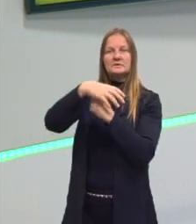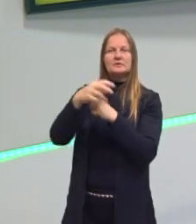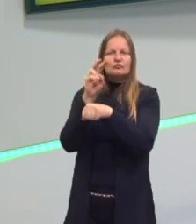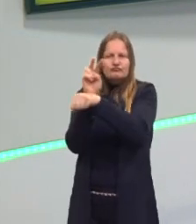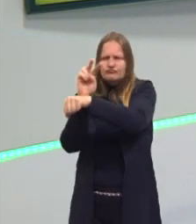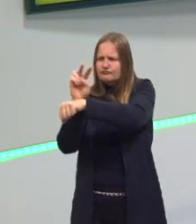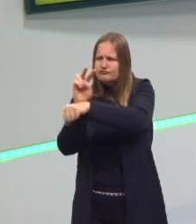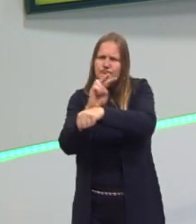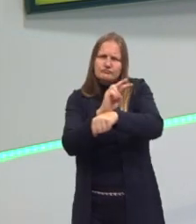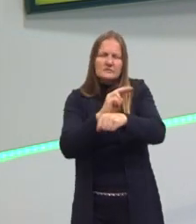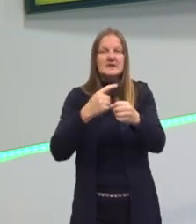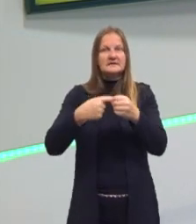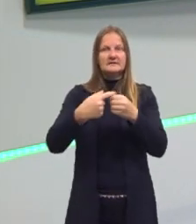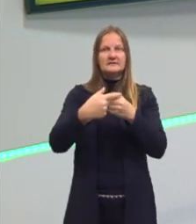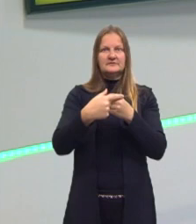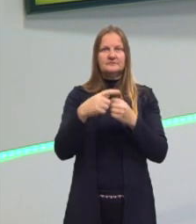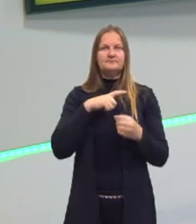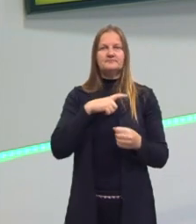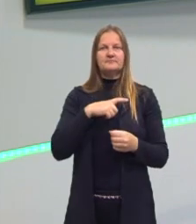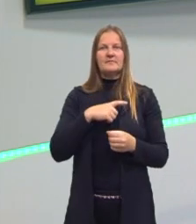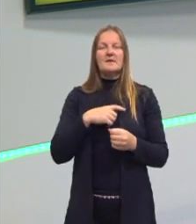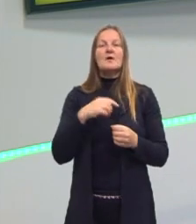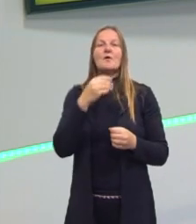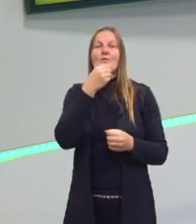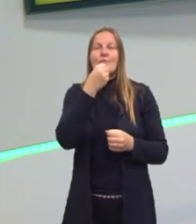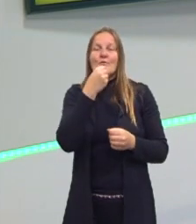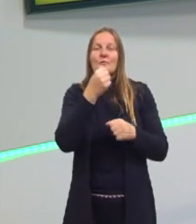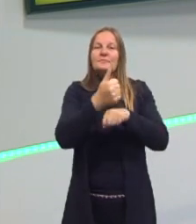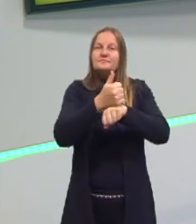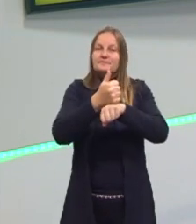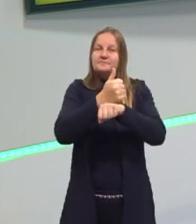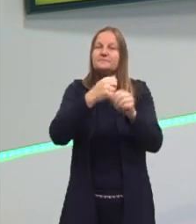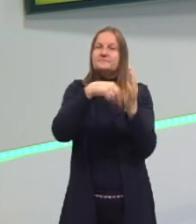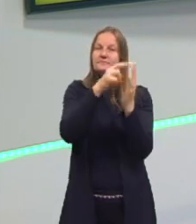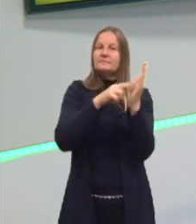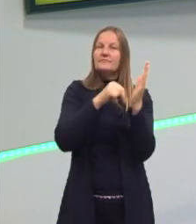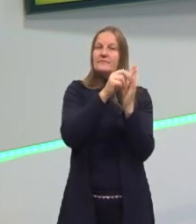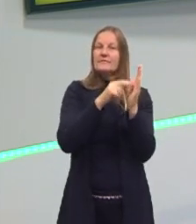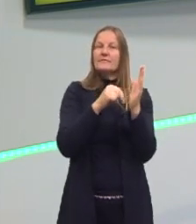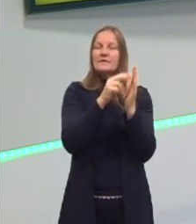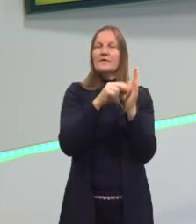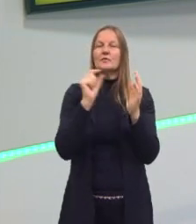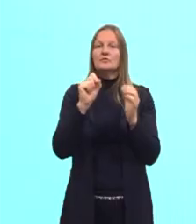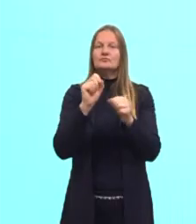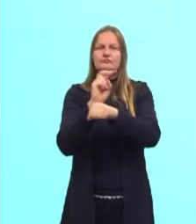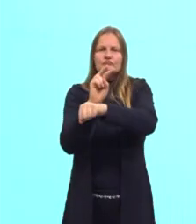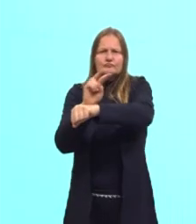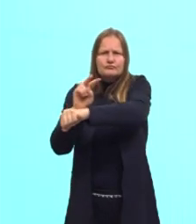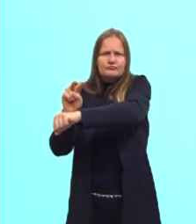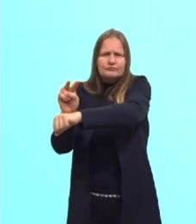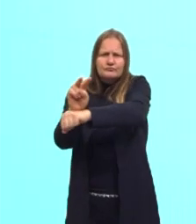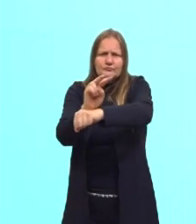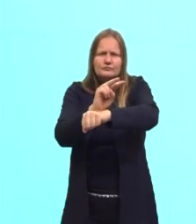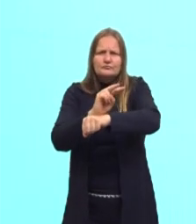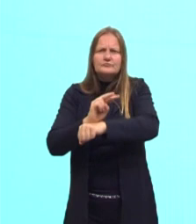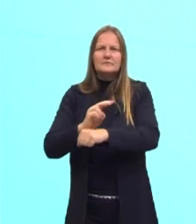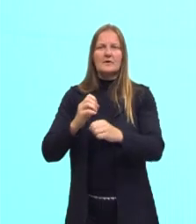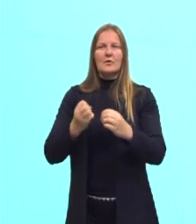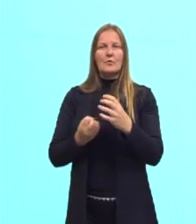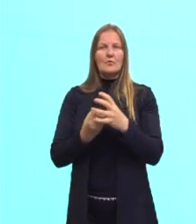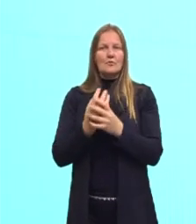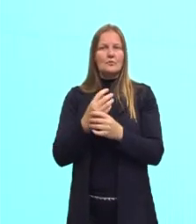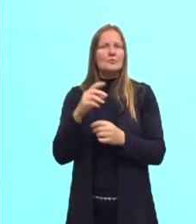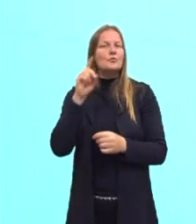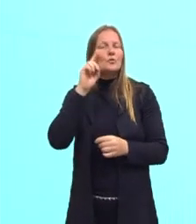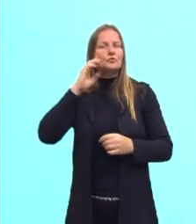vigiando então a cidade e o Rembrandt retrata aqui nessa tela essa onda acontecendo com